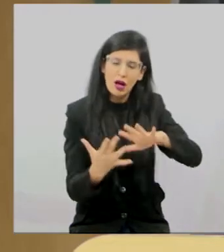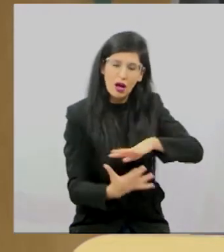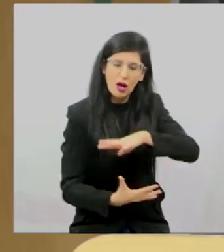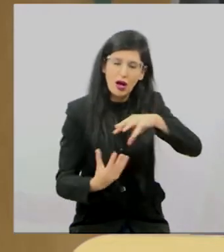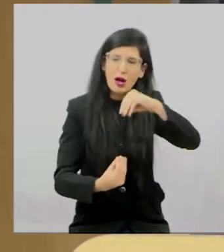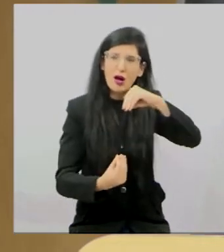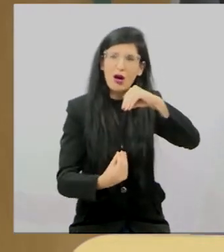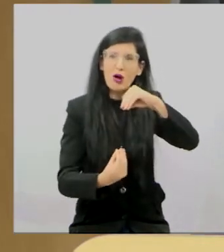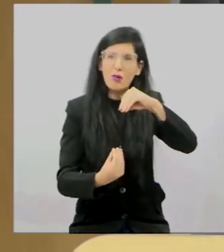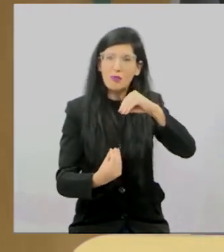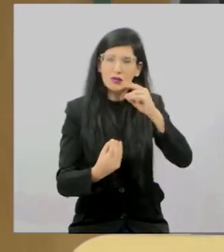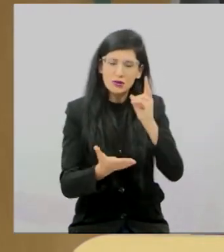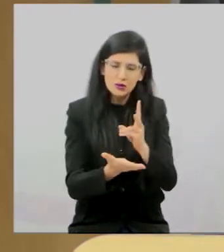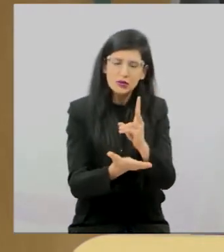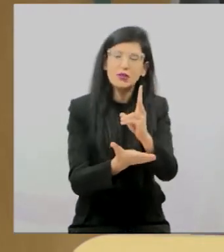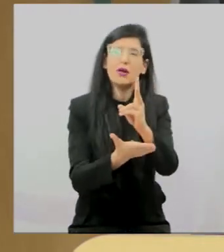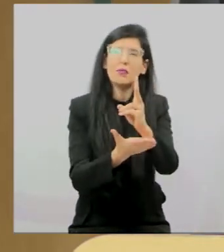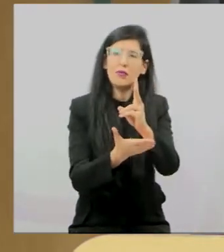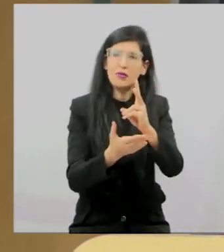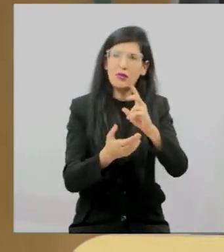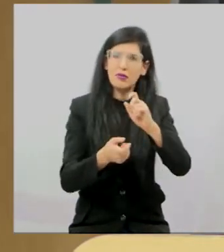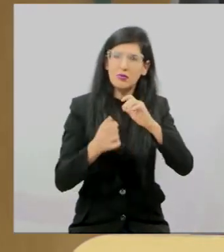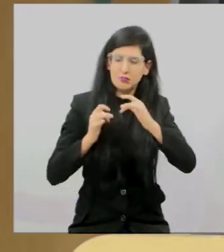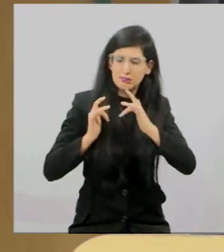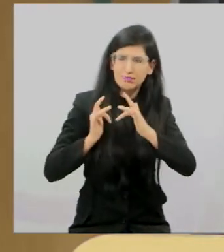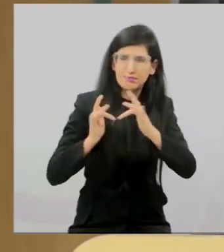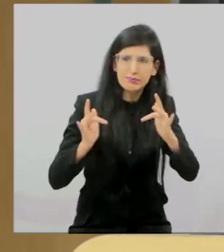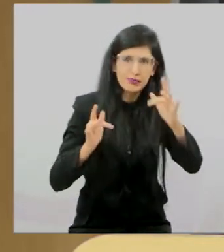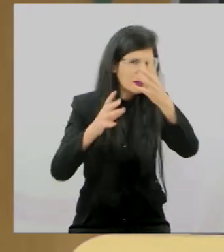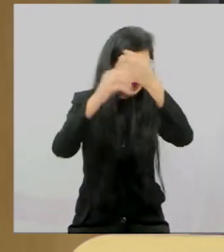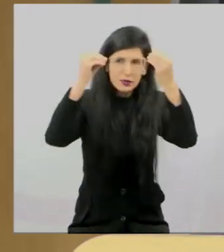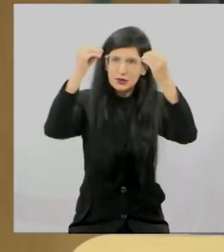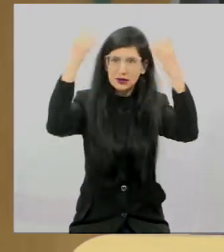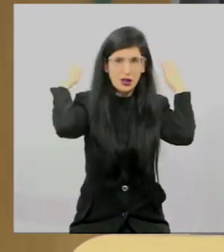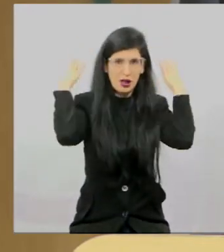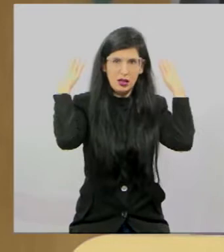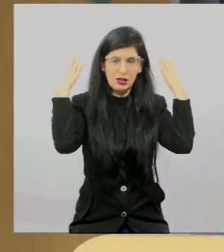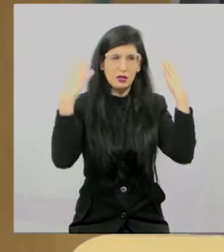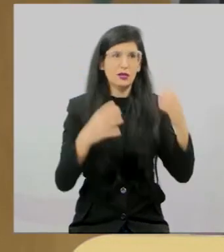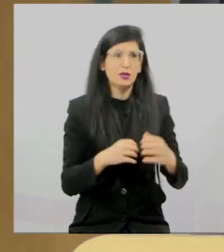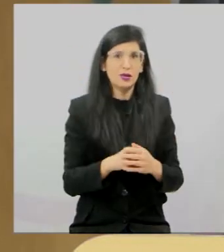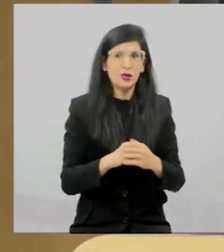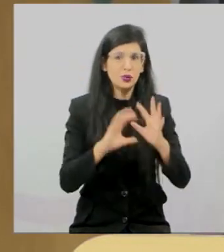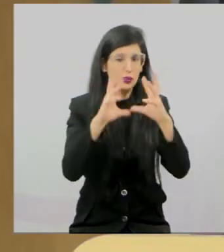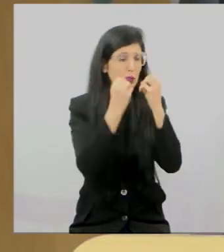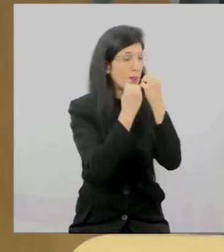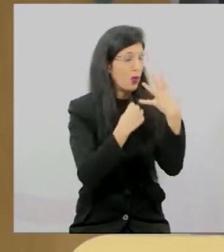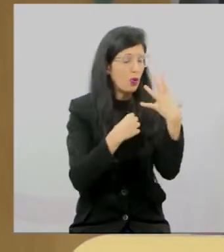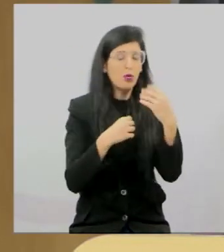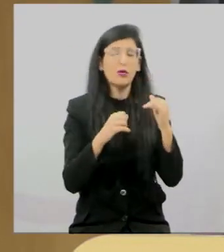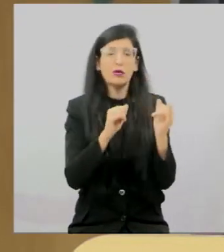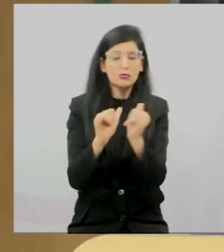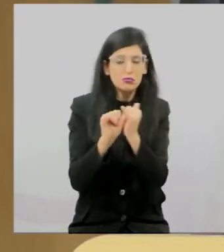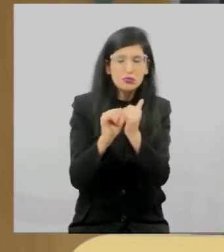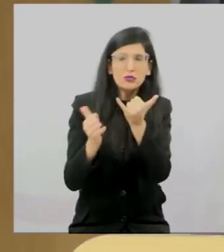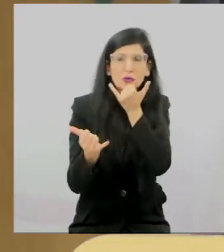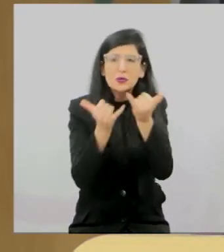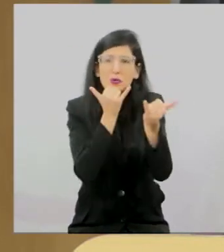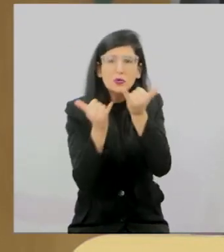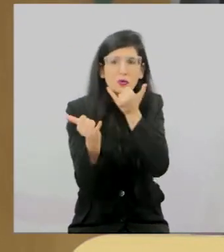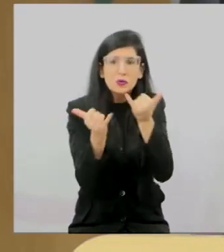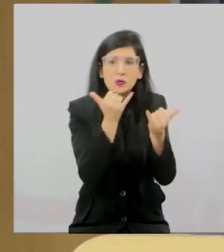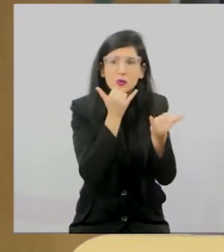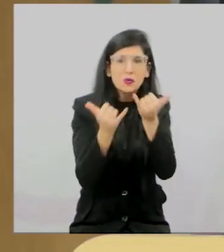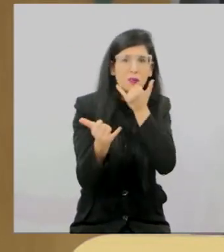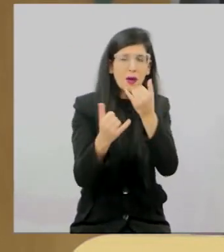te esqueças de nenhum de seus benefícios. É Ele que perdoa todas as tuas iniquidades e